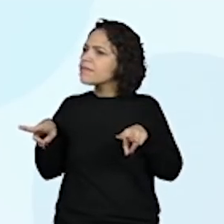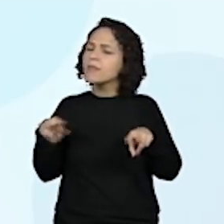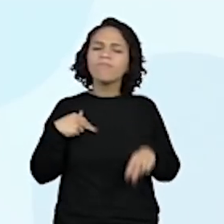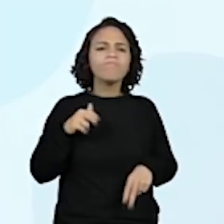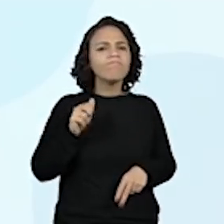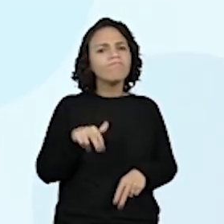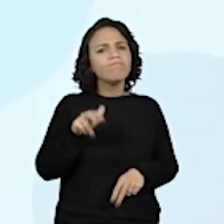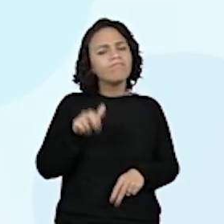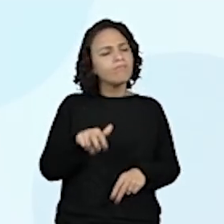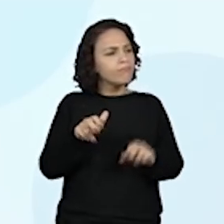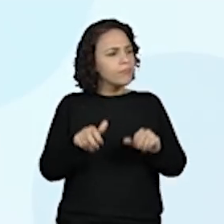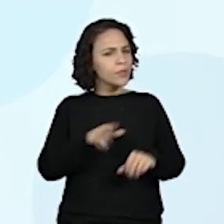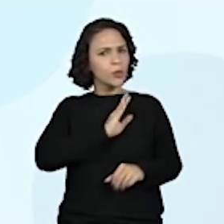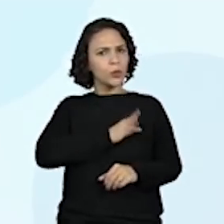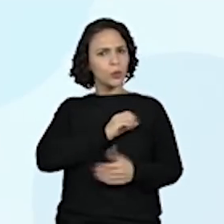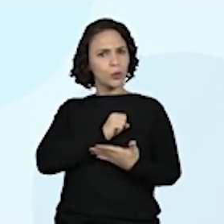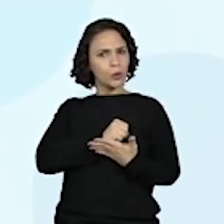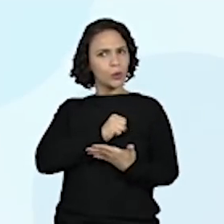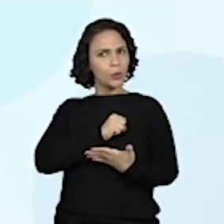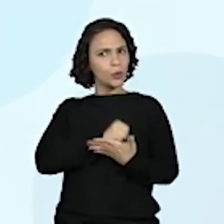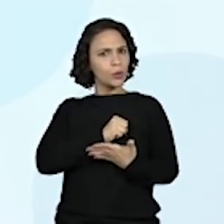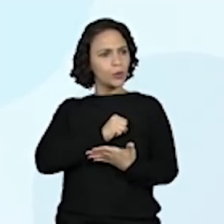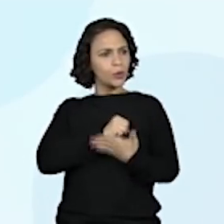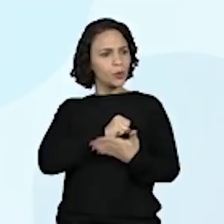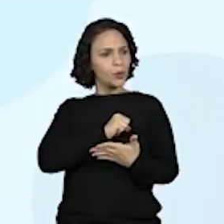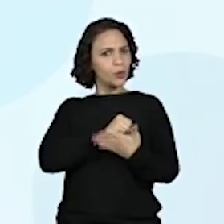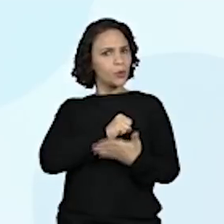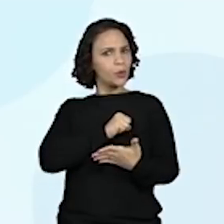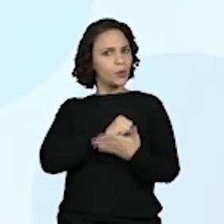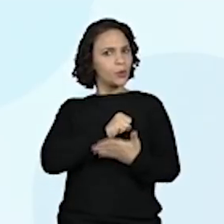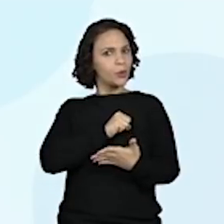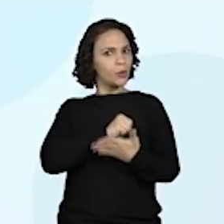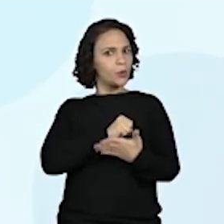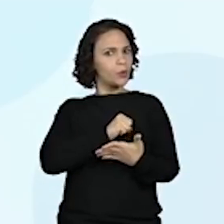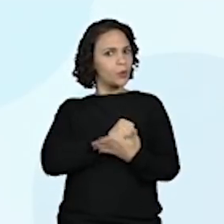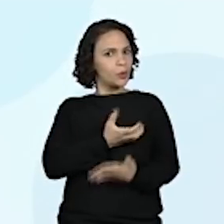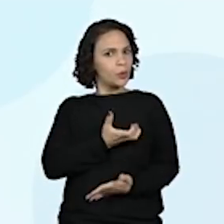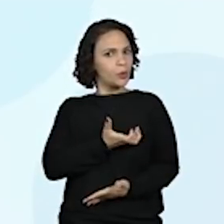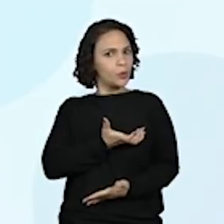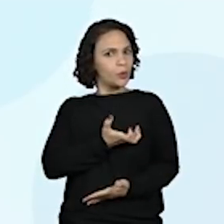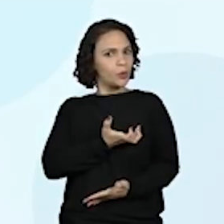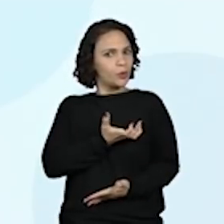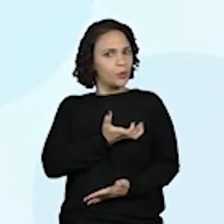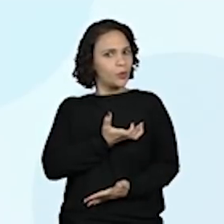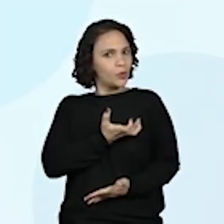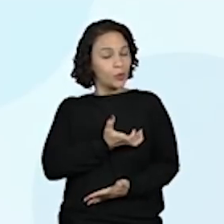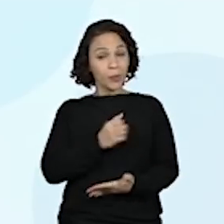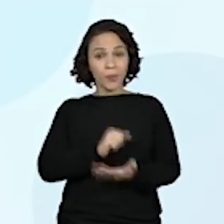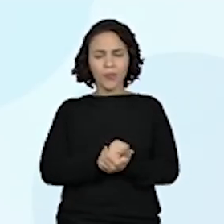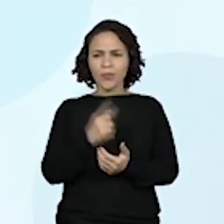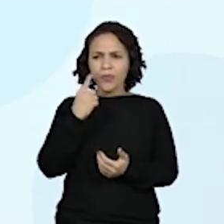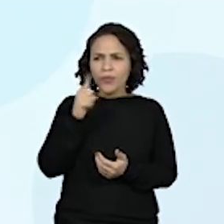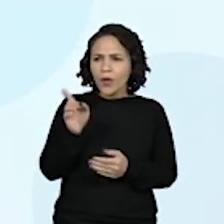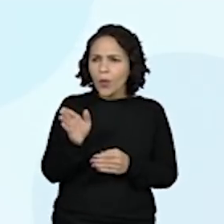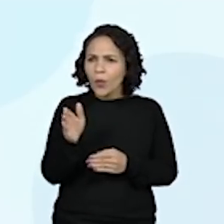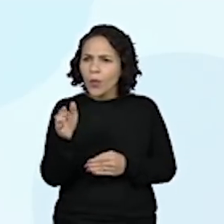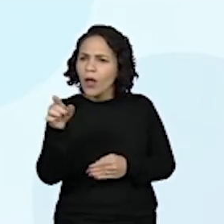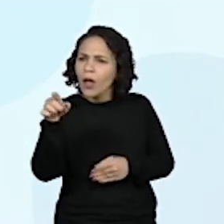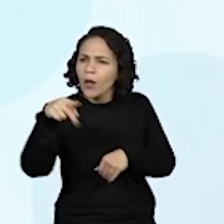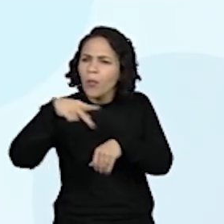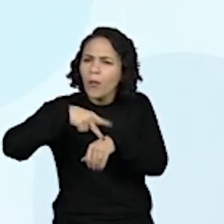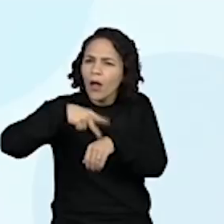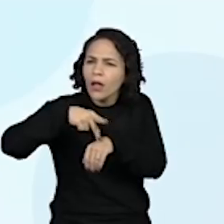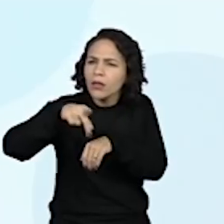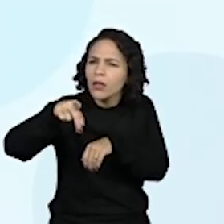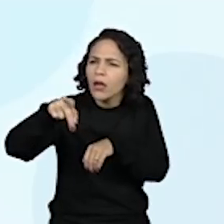com o coração batendo forte. Em uma curva, avistou a pedra na sombra de uma